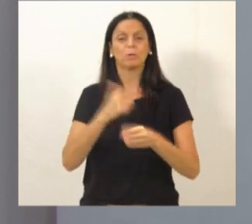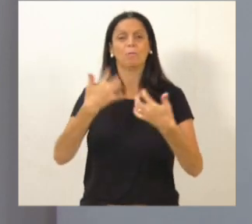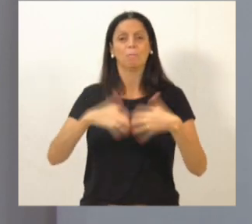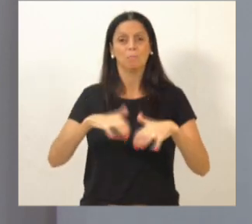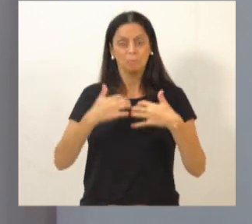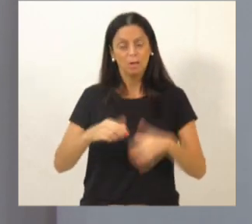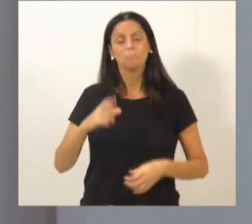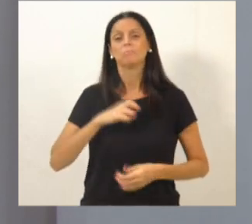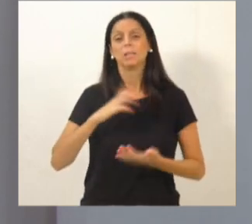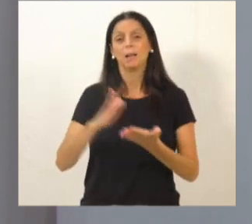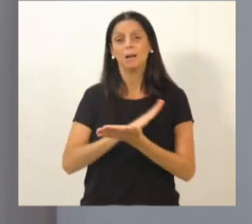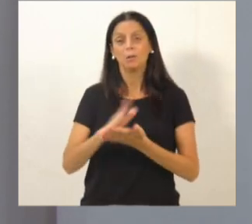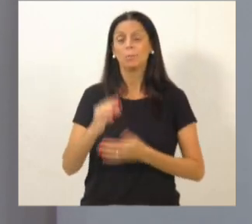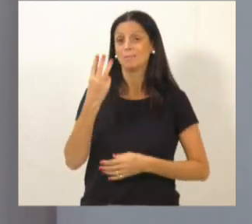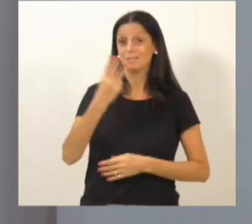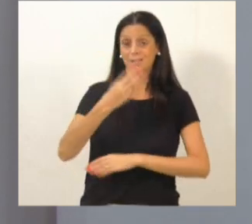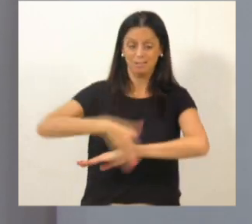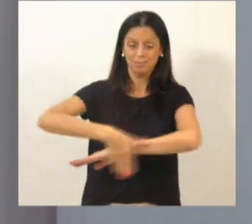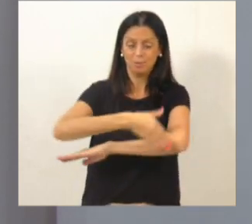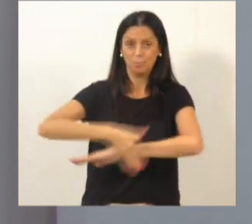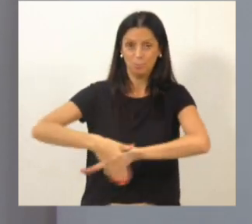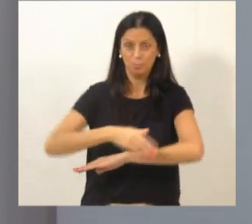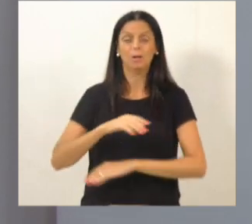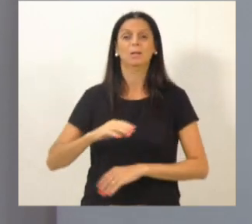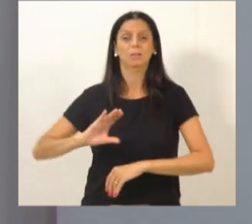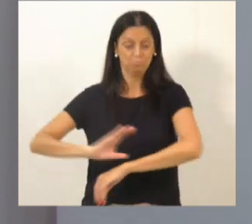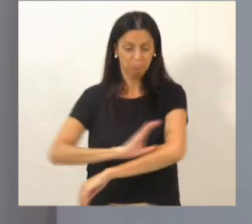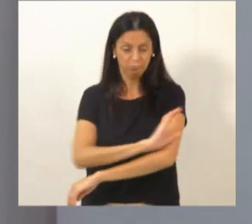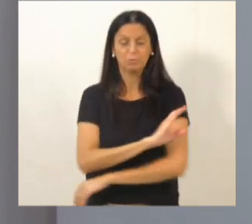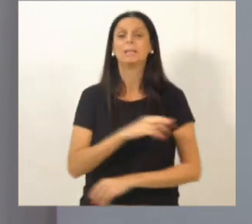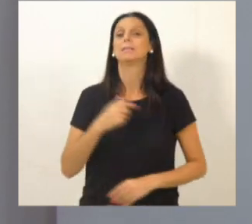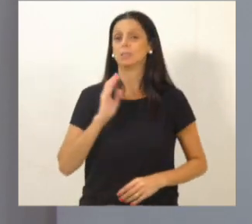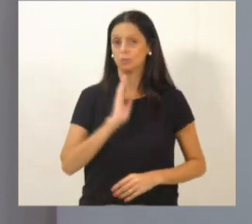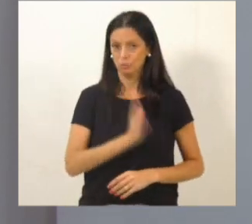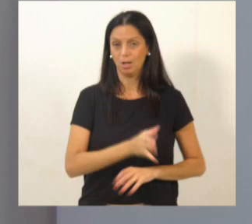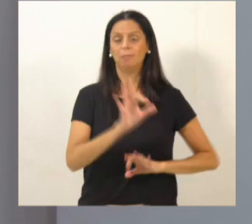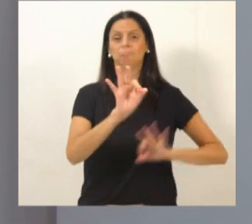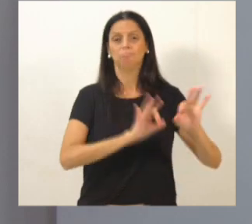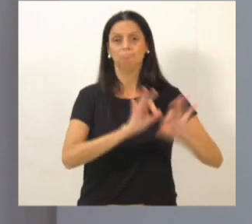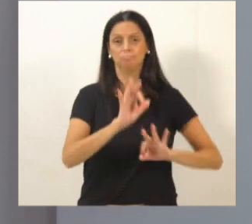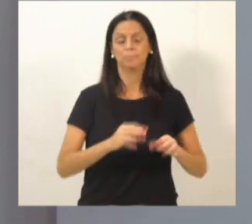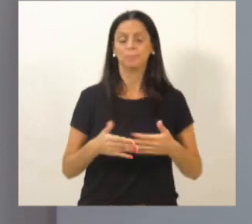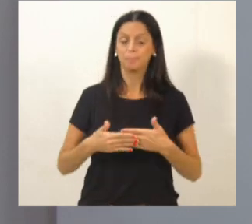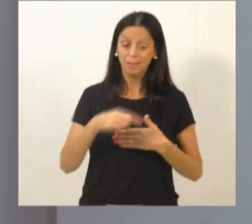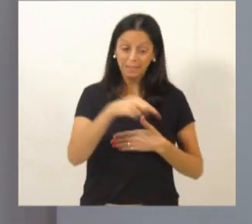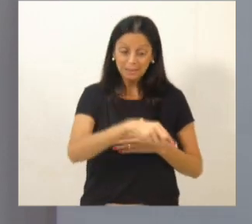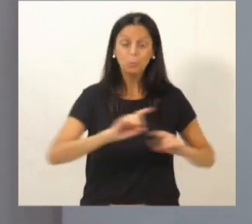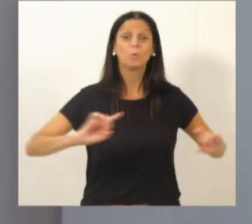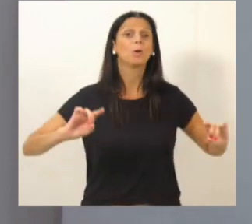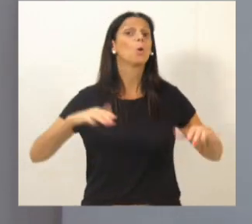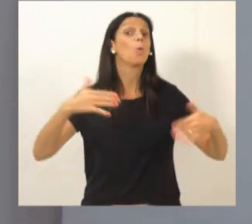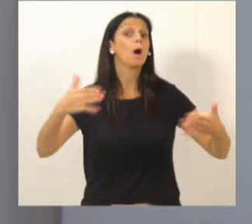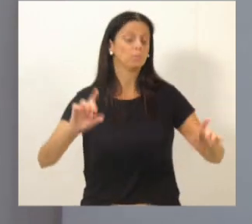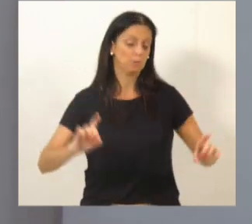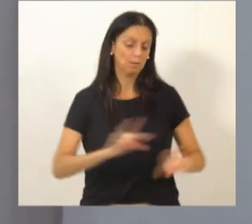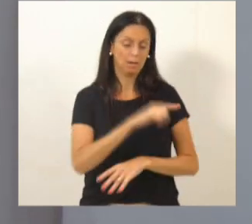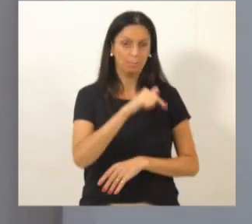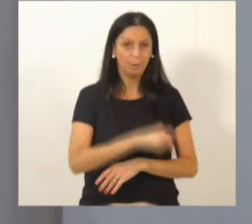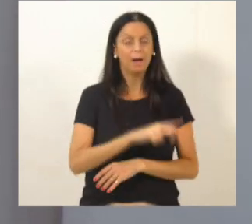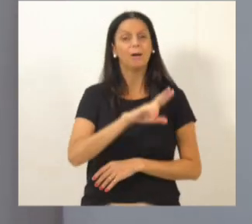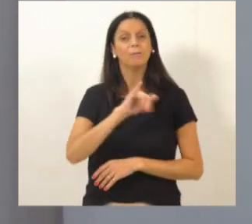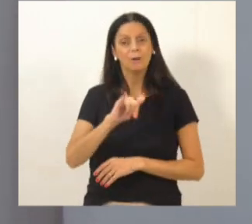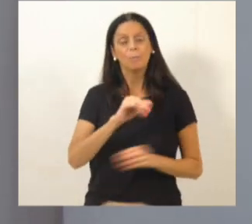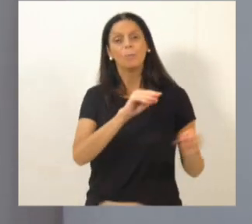Itopava Norte que a gente já pôs para funcionar dessa forma. Provavelmente, acabando Itopava Norte, a outra região, deve ser Garcia, pastor Oswaldo